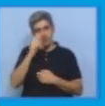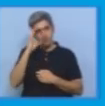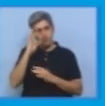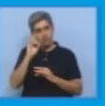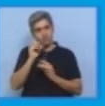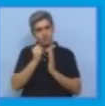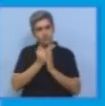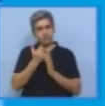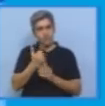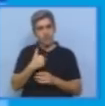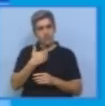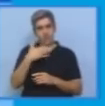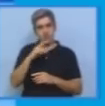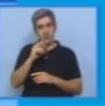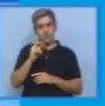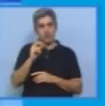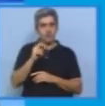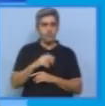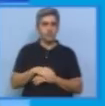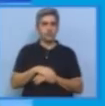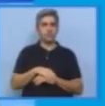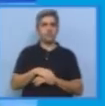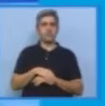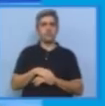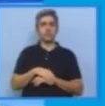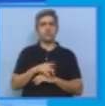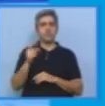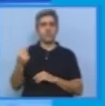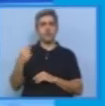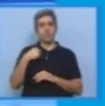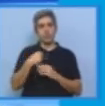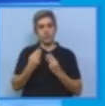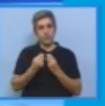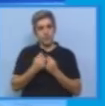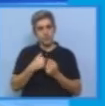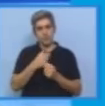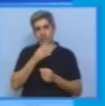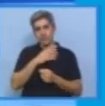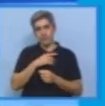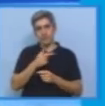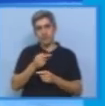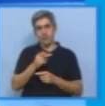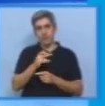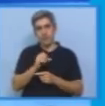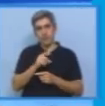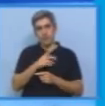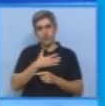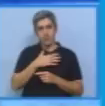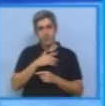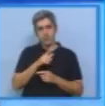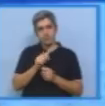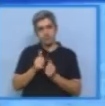bastante, quando eu tinha 13 anos, ele veio ter comigo e disse-me: "Ó Tiago, tu não queres ser